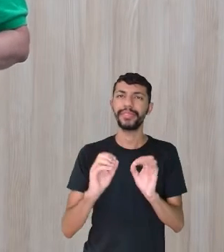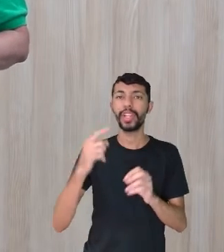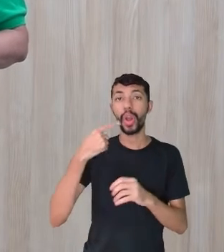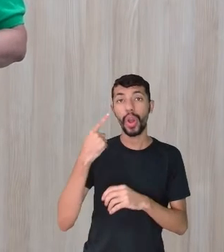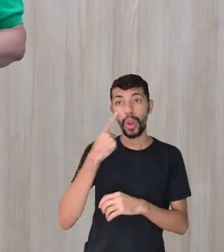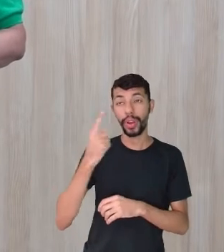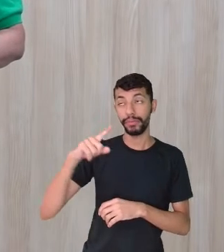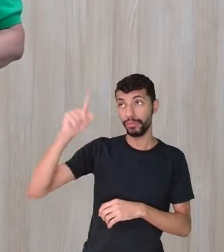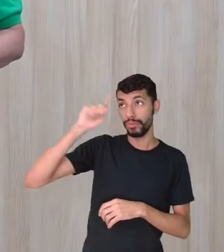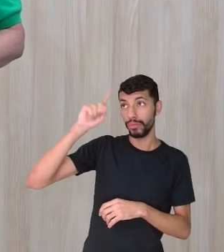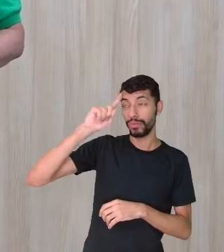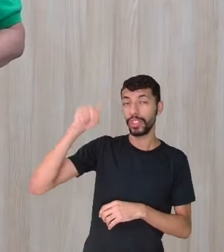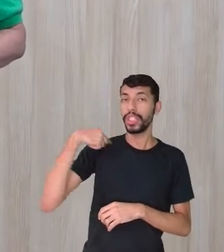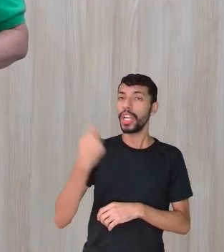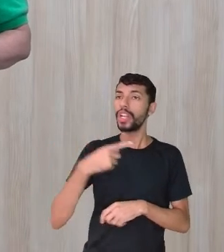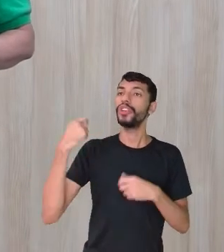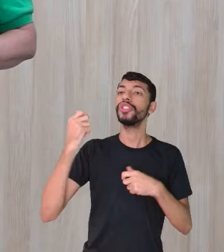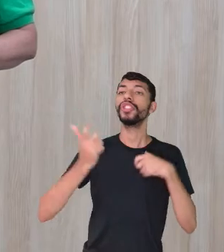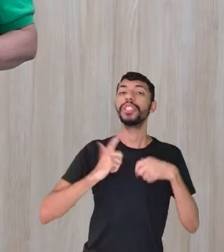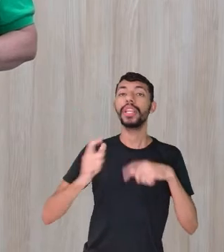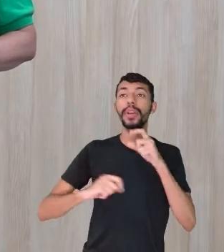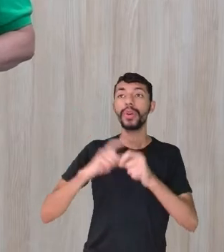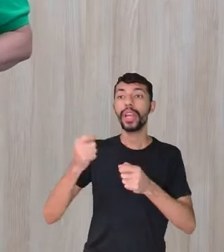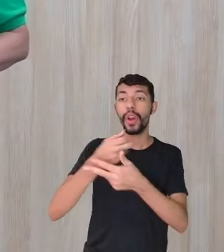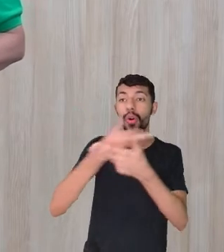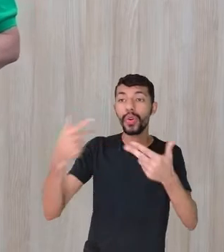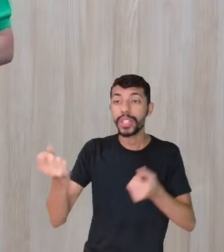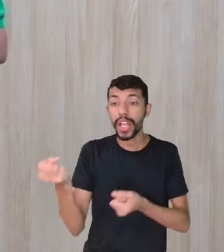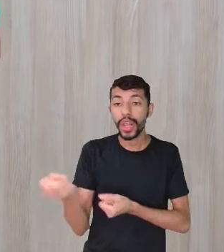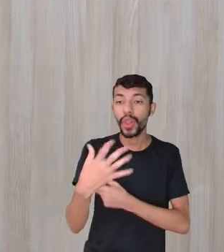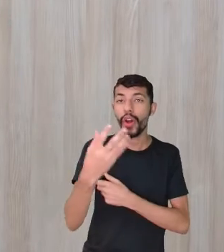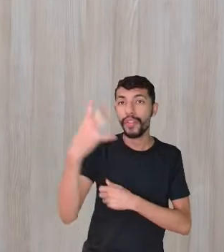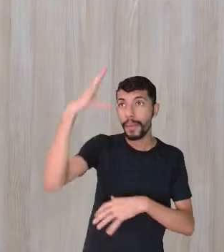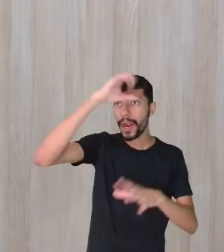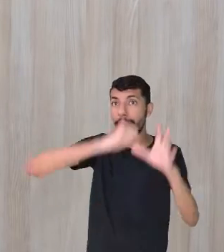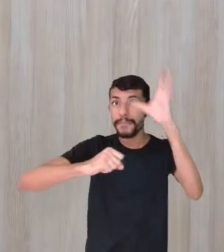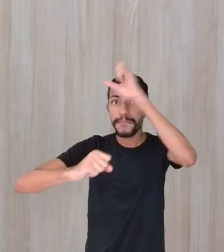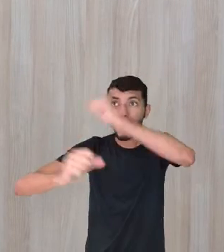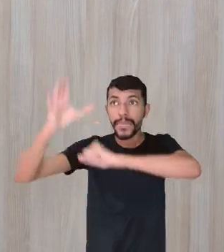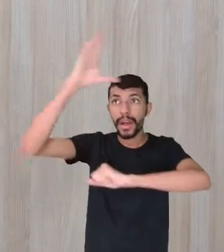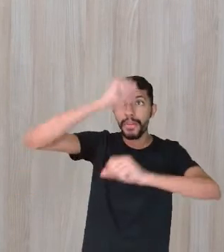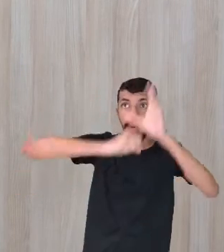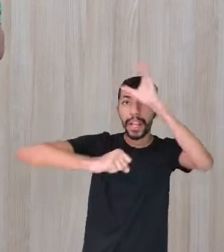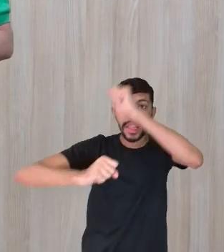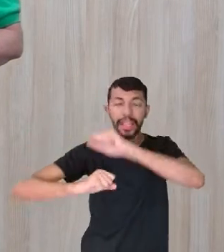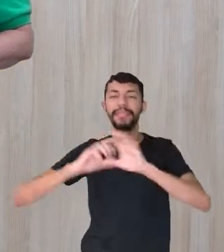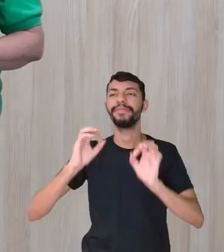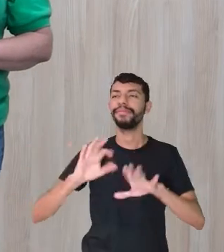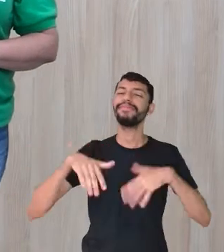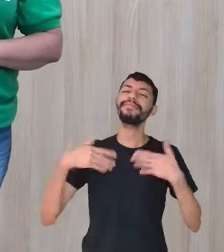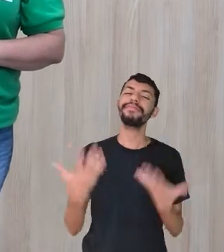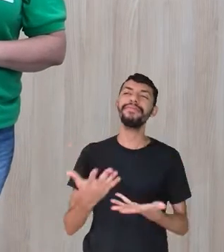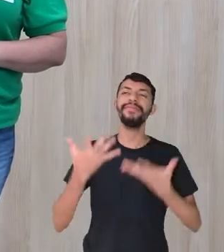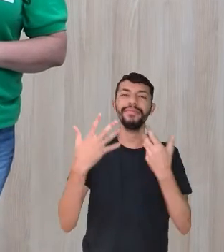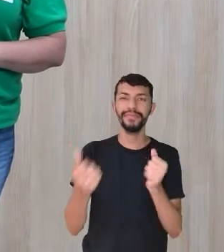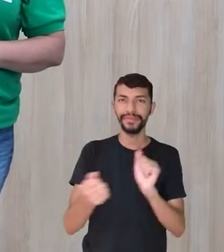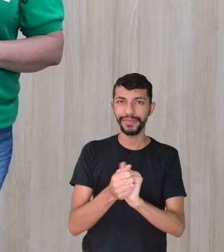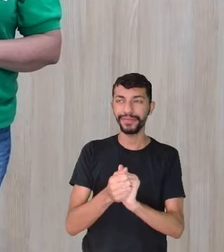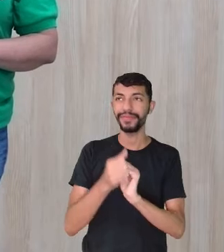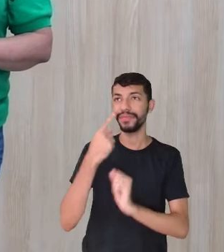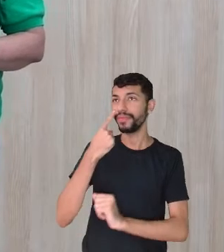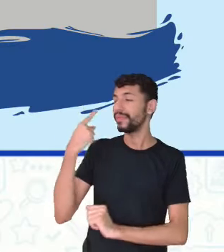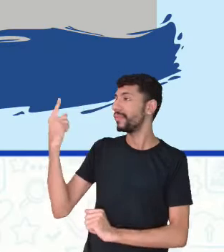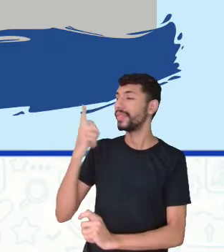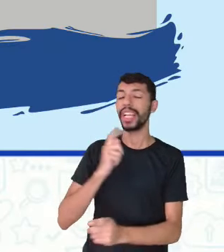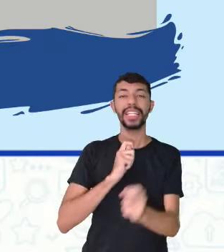os dias temos algo a mais para aprender. Então, vamos aprendendo juntos? Então, A entrevista